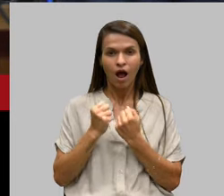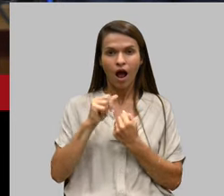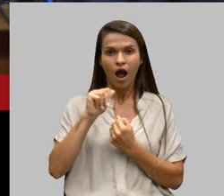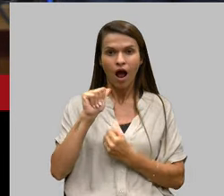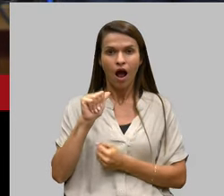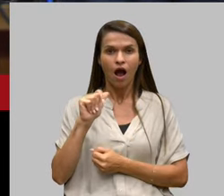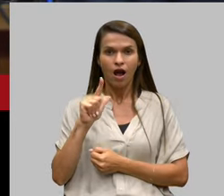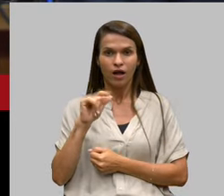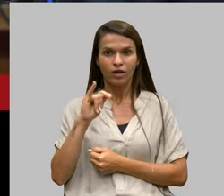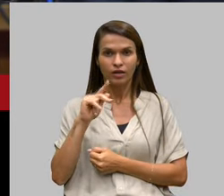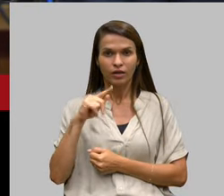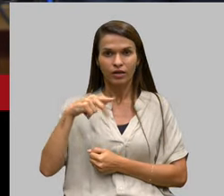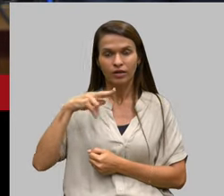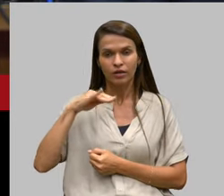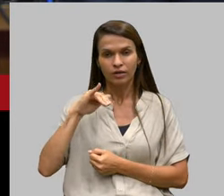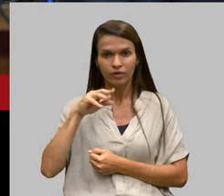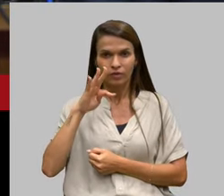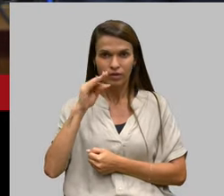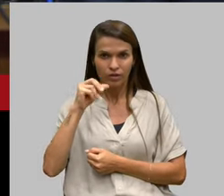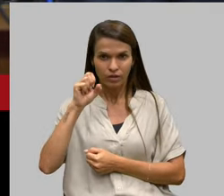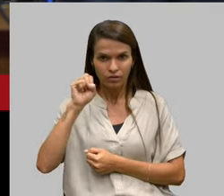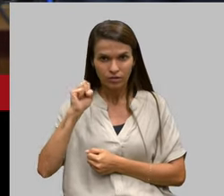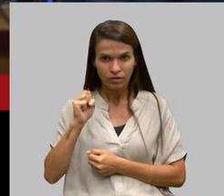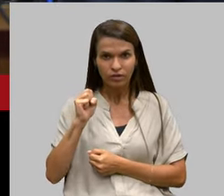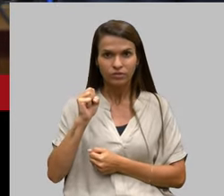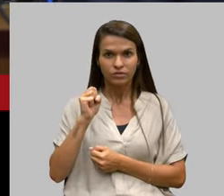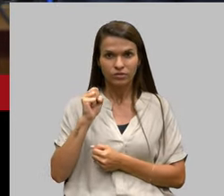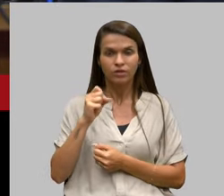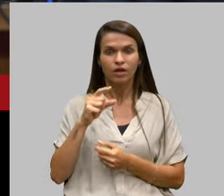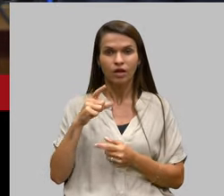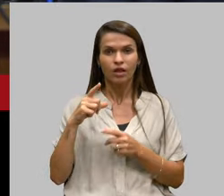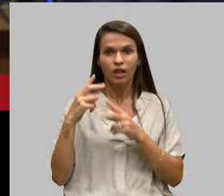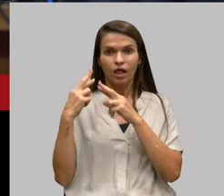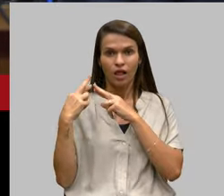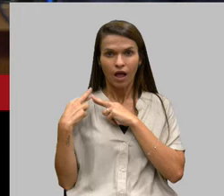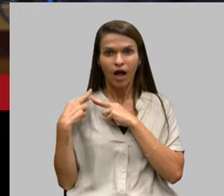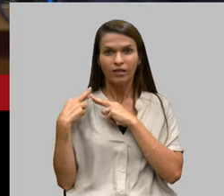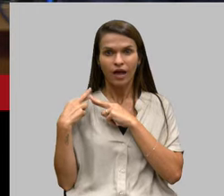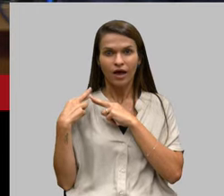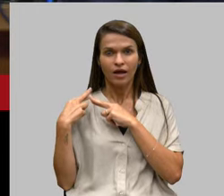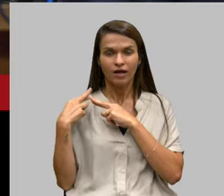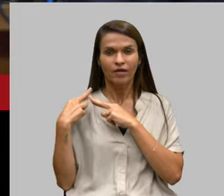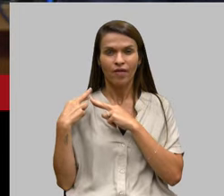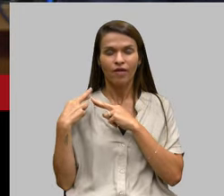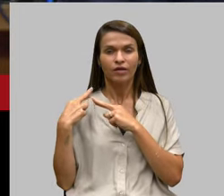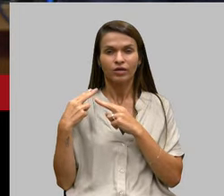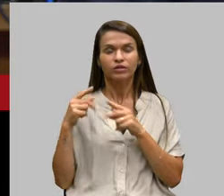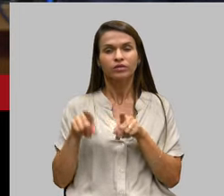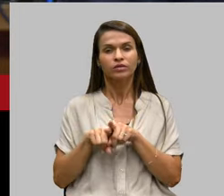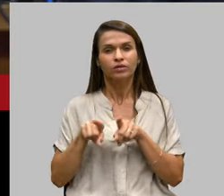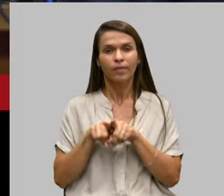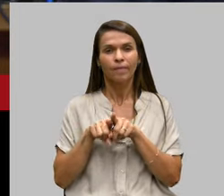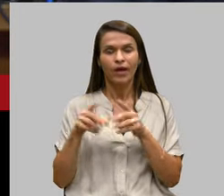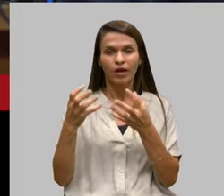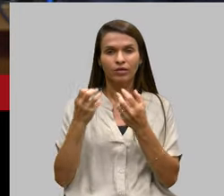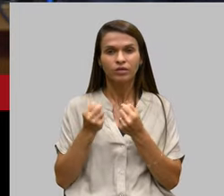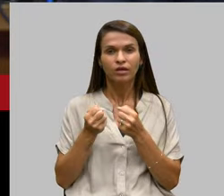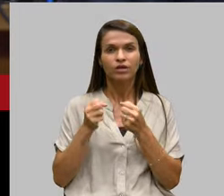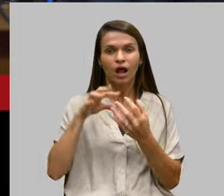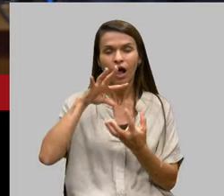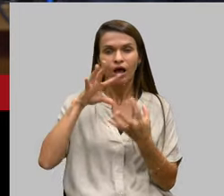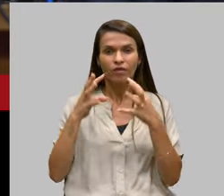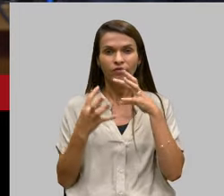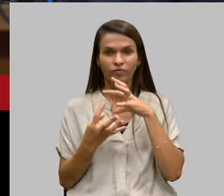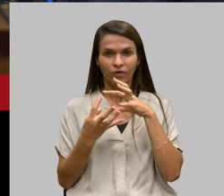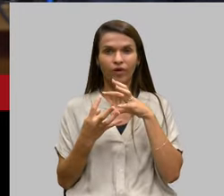entes que já adequaram O Rol de benefícios aposentadoria e pensão e os entes que promoveram a reforma do plano de